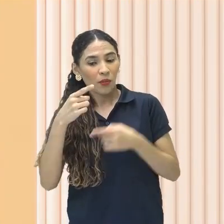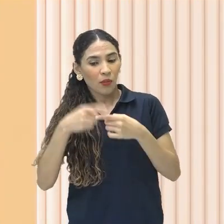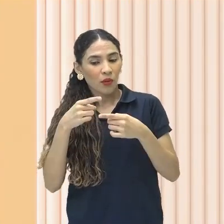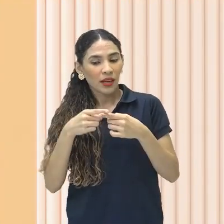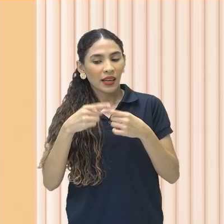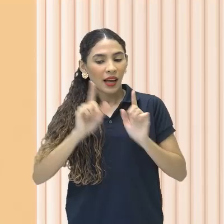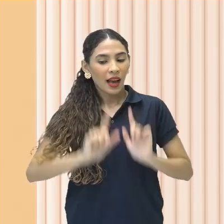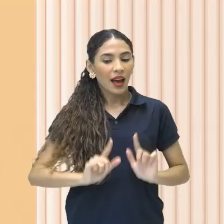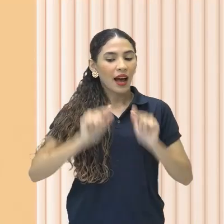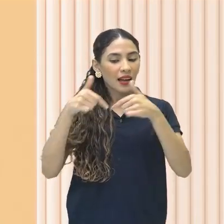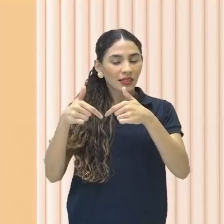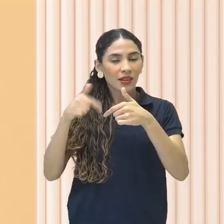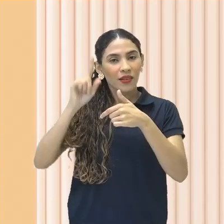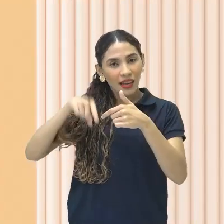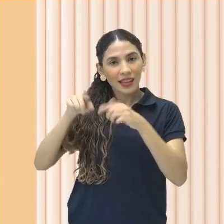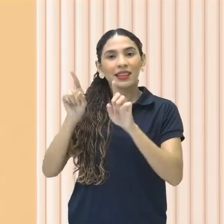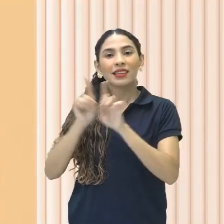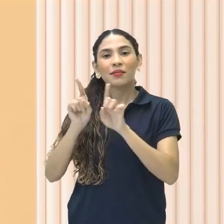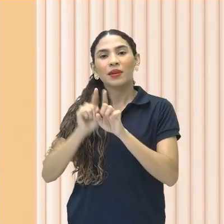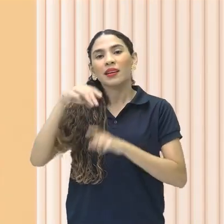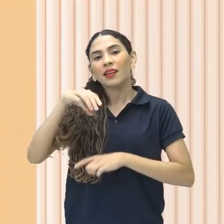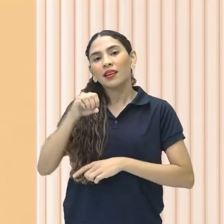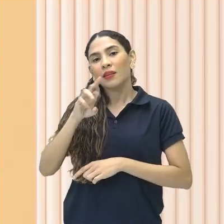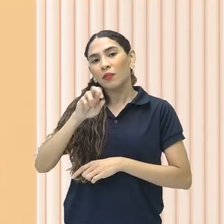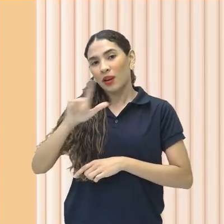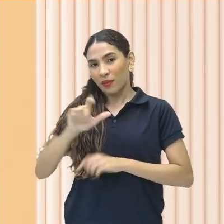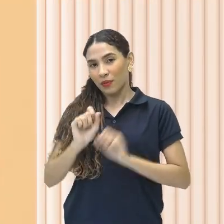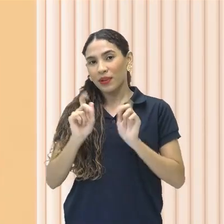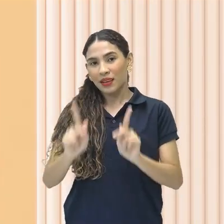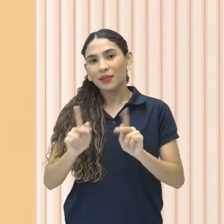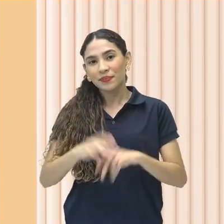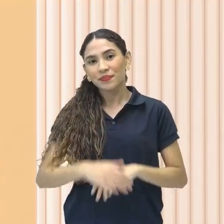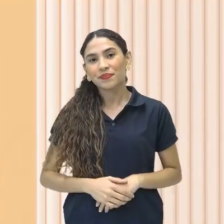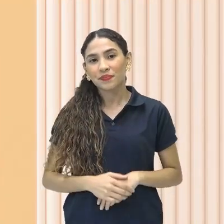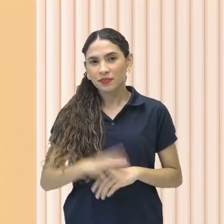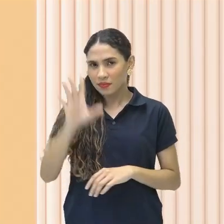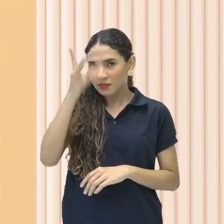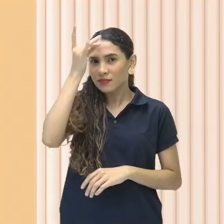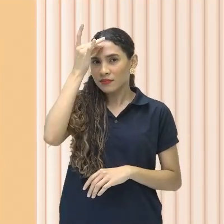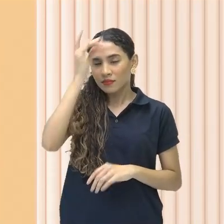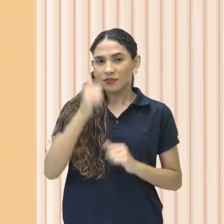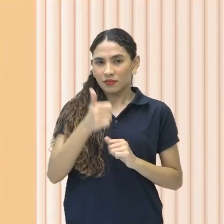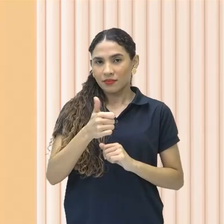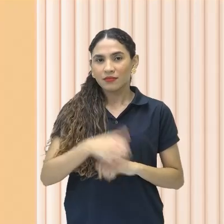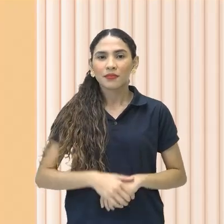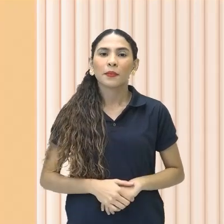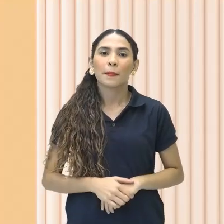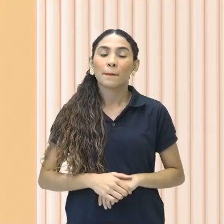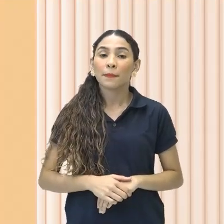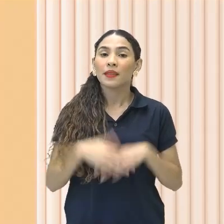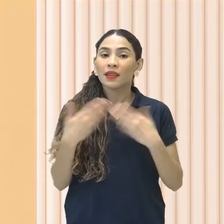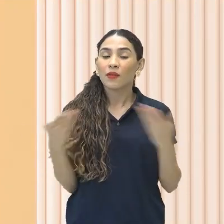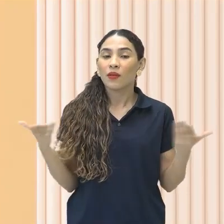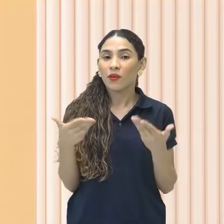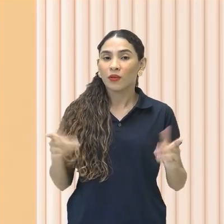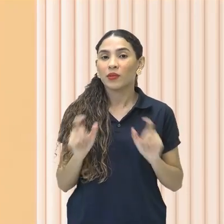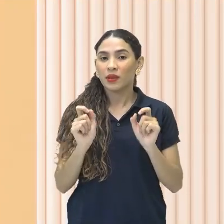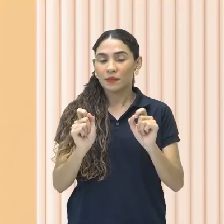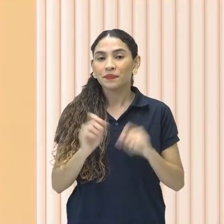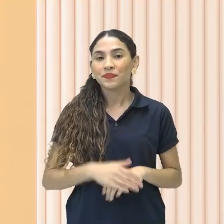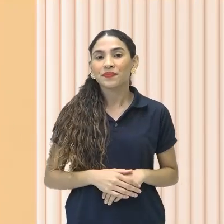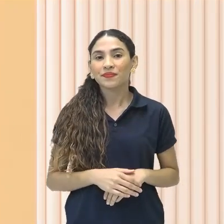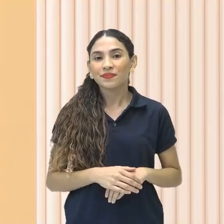falo de ação, eu estou falando da moral, tá bom? Gravem bem isso daí. Vamos fazer o seguinte agora,